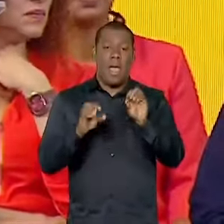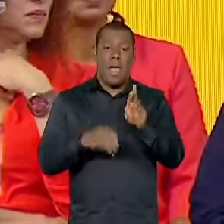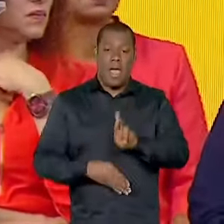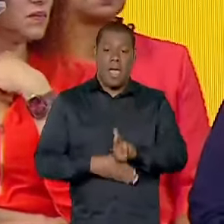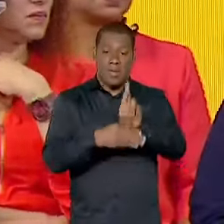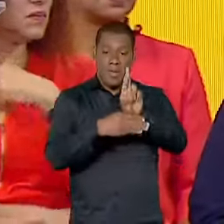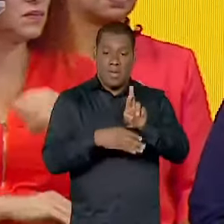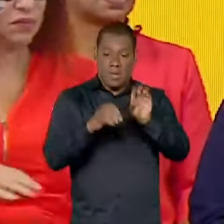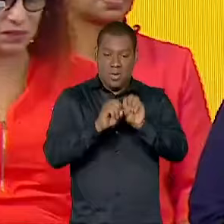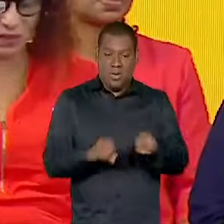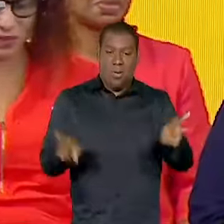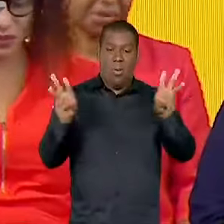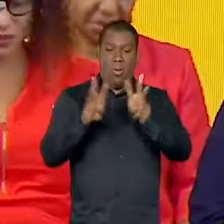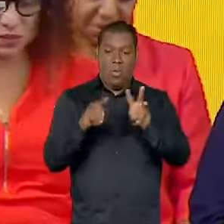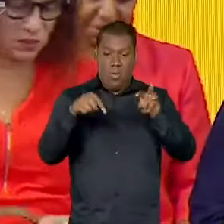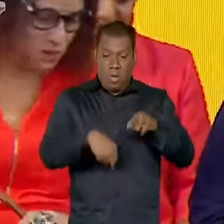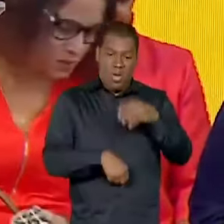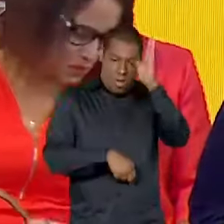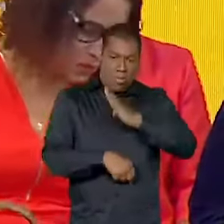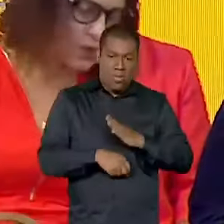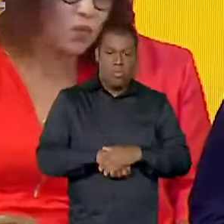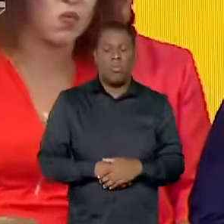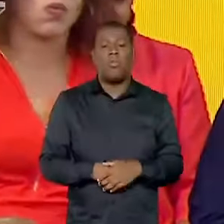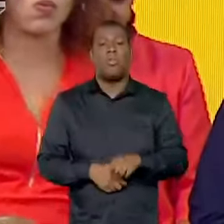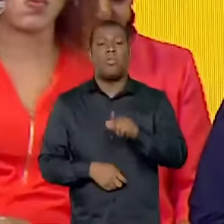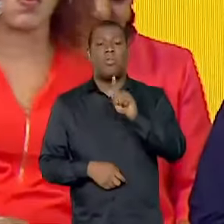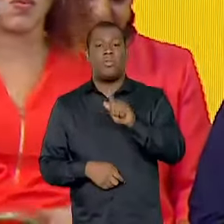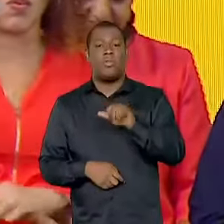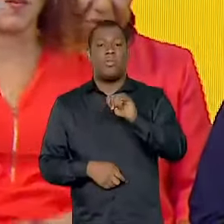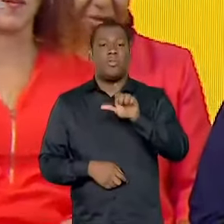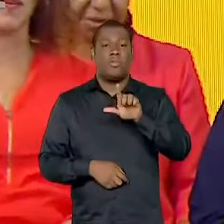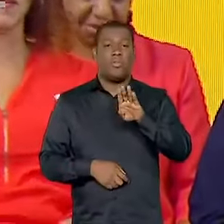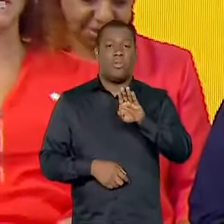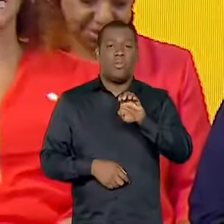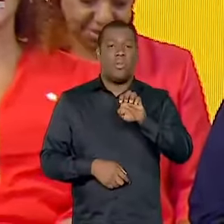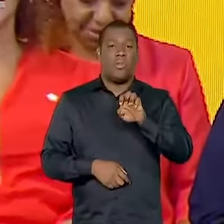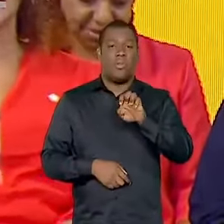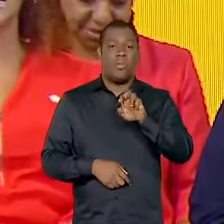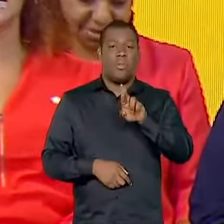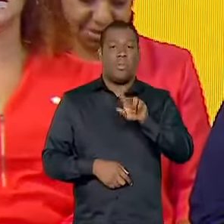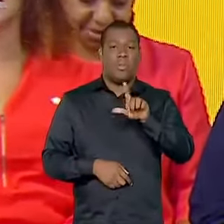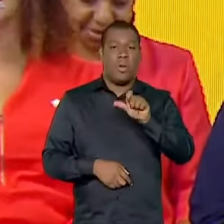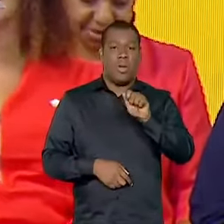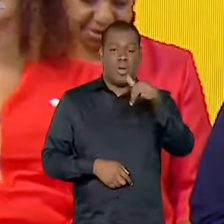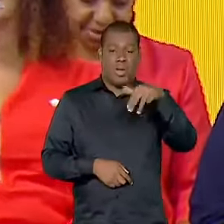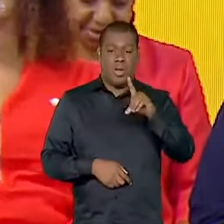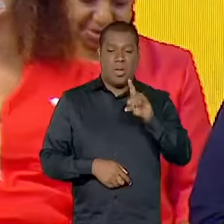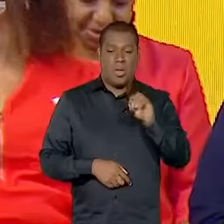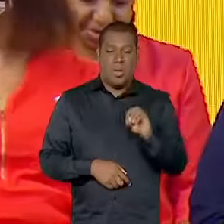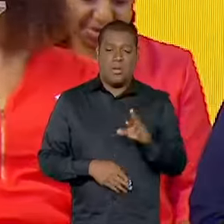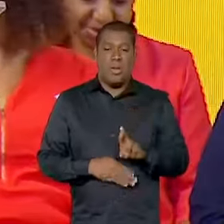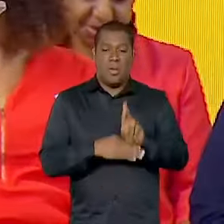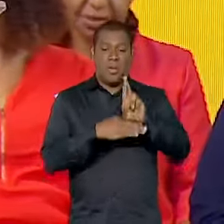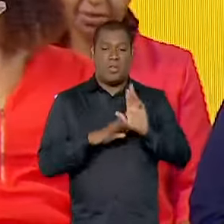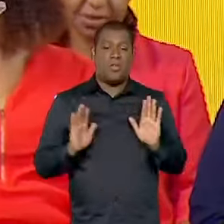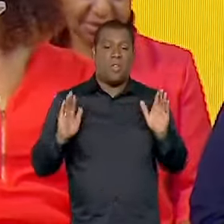Brasil, Giberlândio Miranda, presidente do Fórum Nacional de Gestores Estaduais de Juventude,